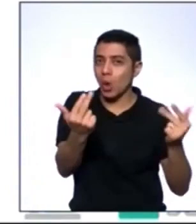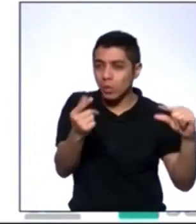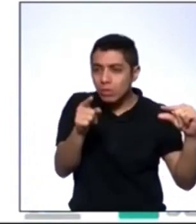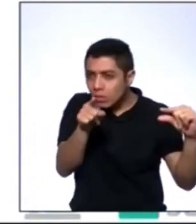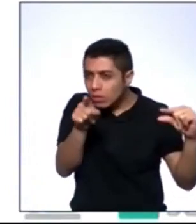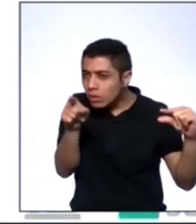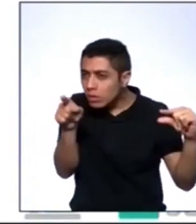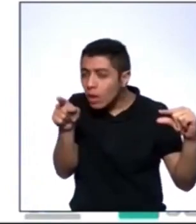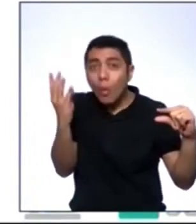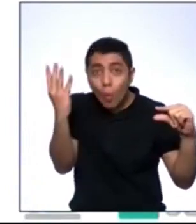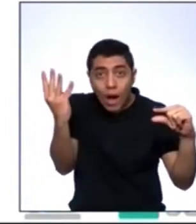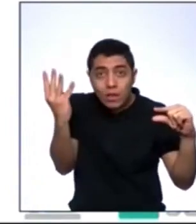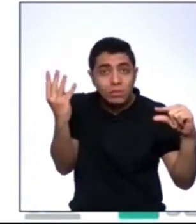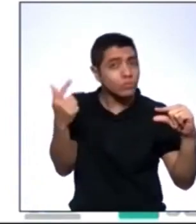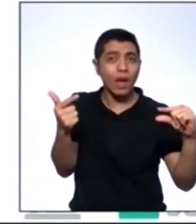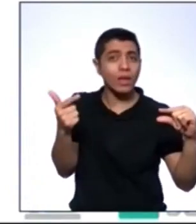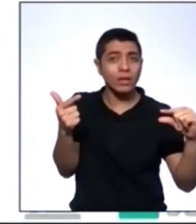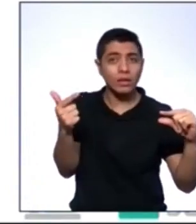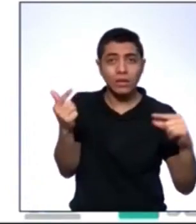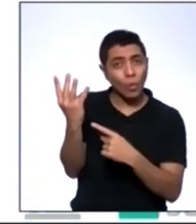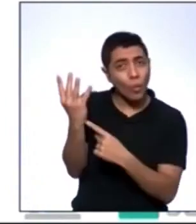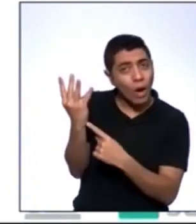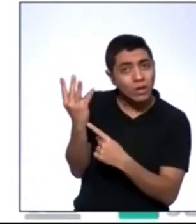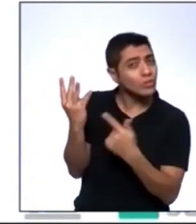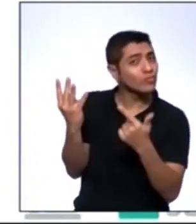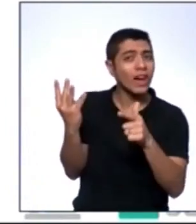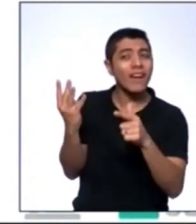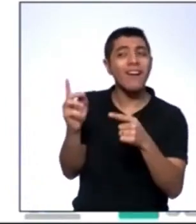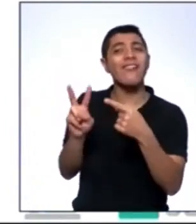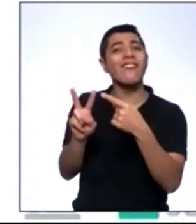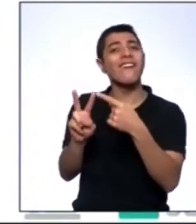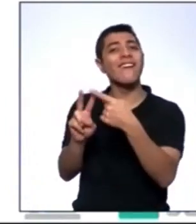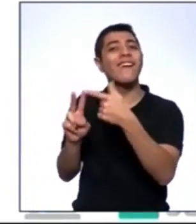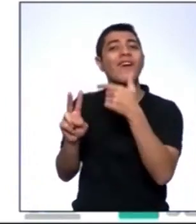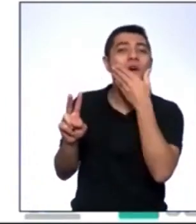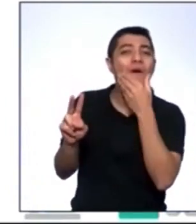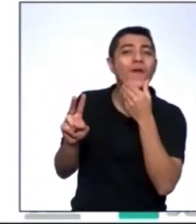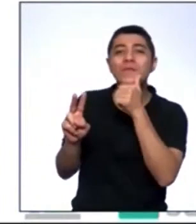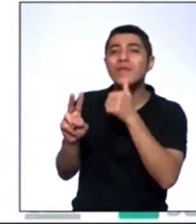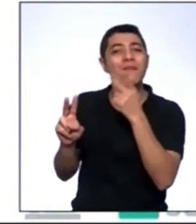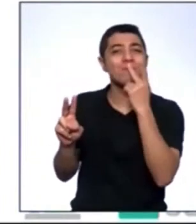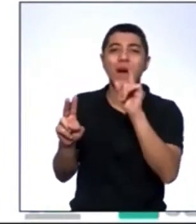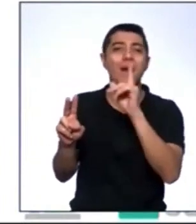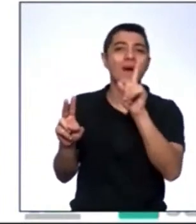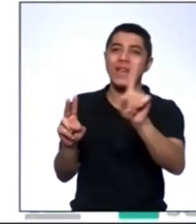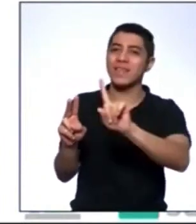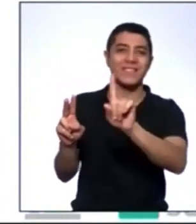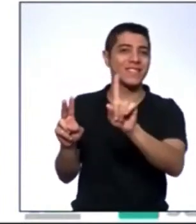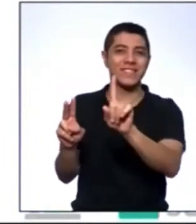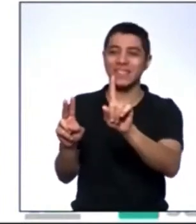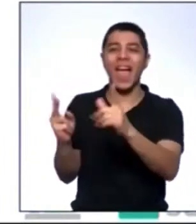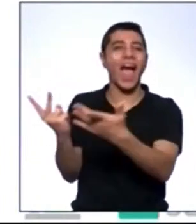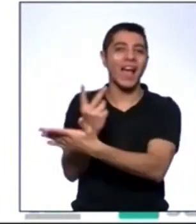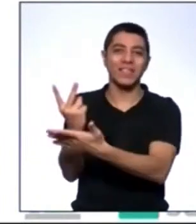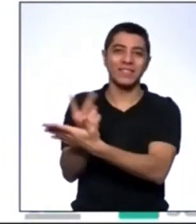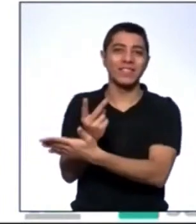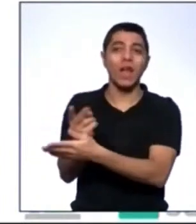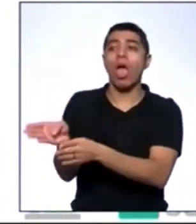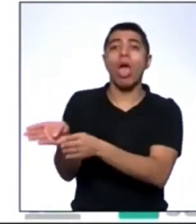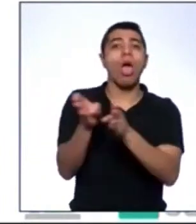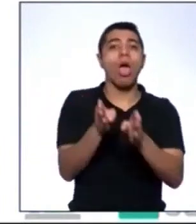bandinha, não são considerados os pais biológicos do bebê. Portanto, podemos parar. Olha